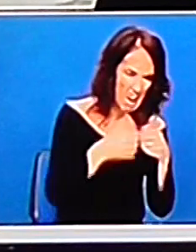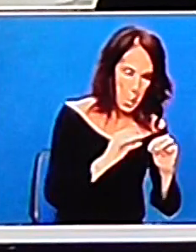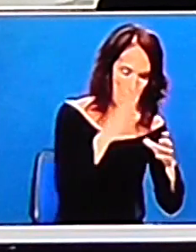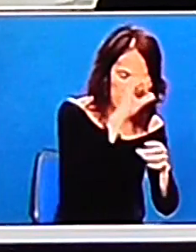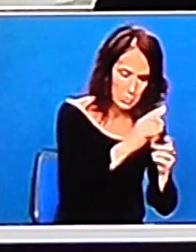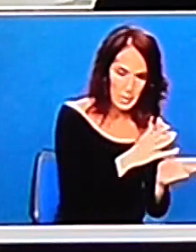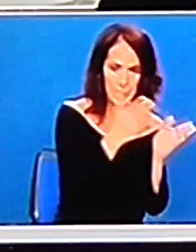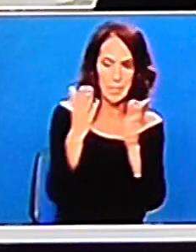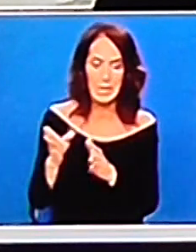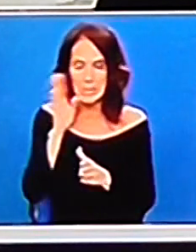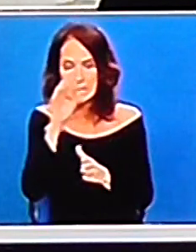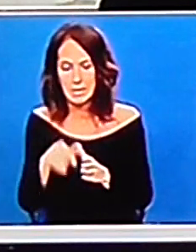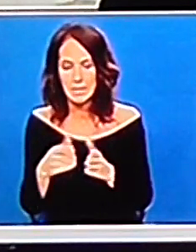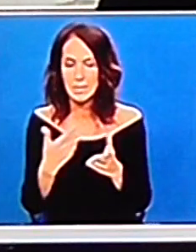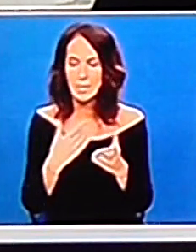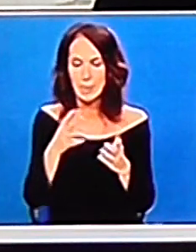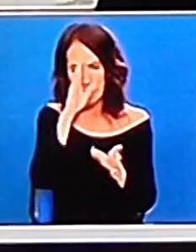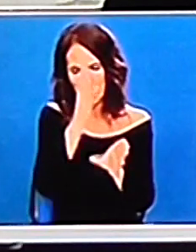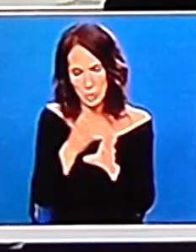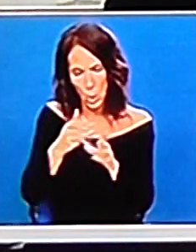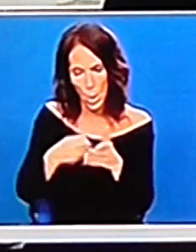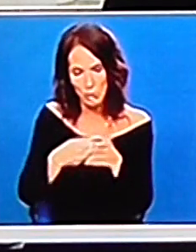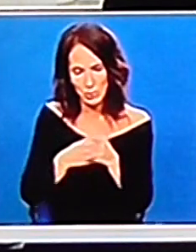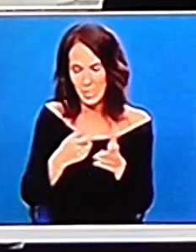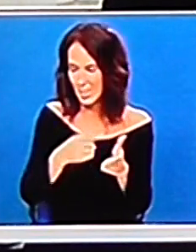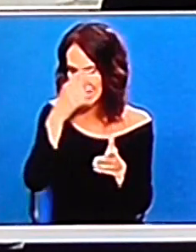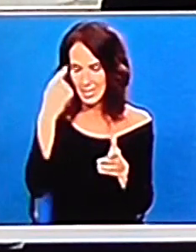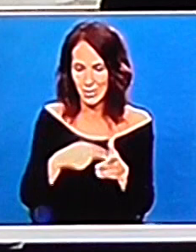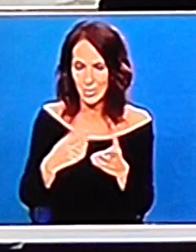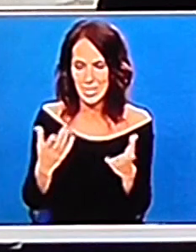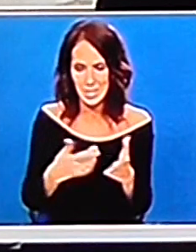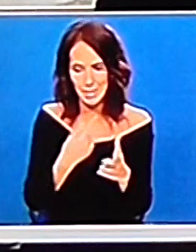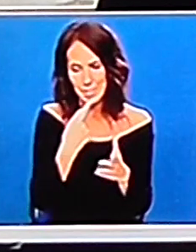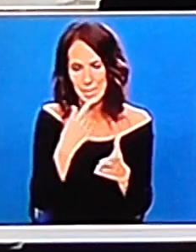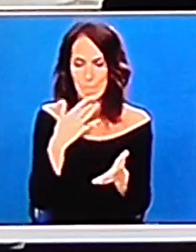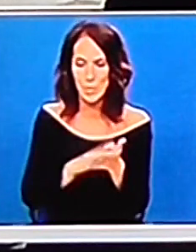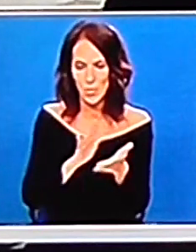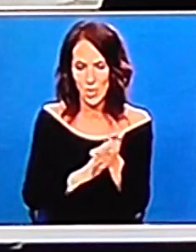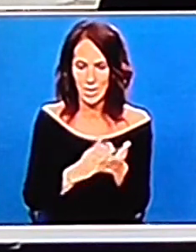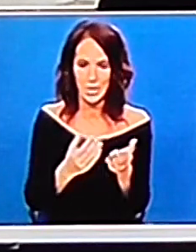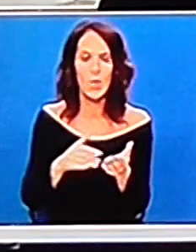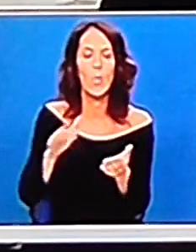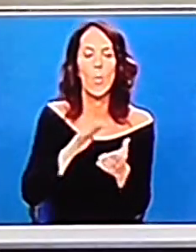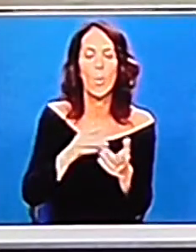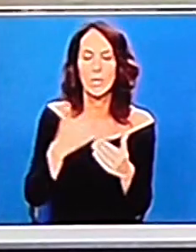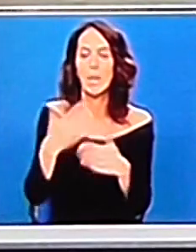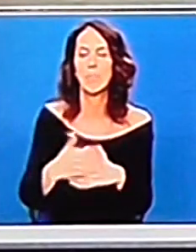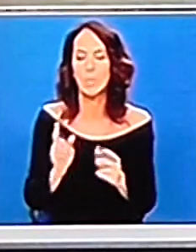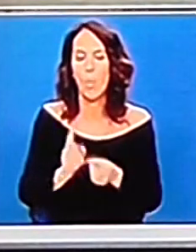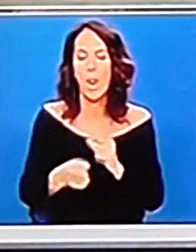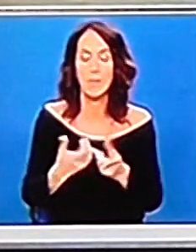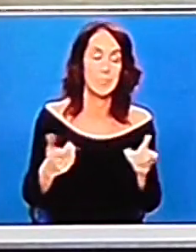música mas quando chegamos a operação psicológica é um período mais difícil qualificação da gestão dos créditos e investimentos